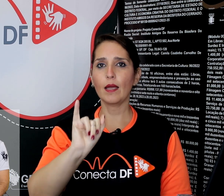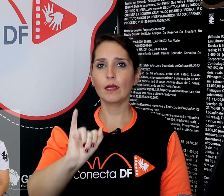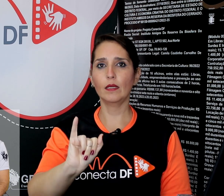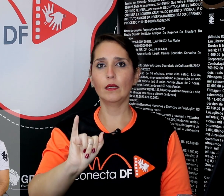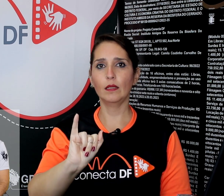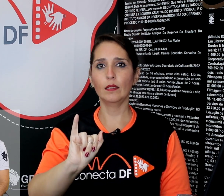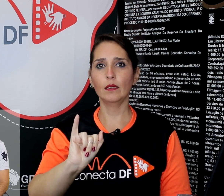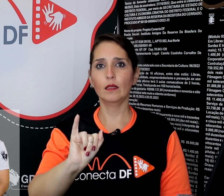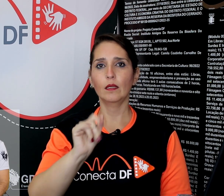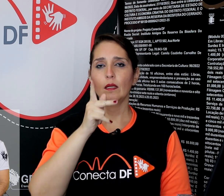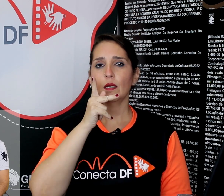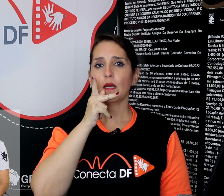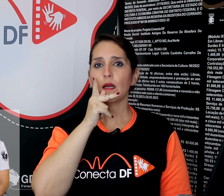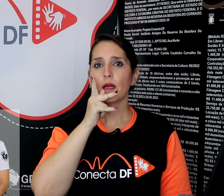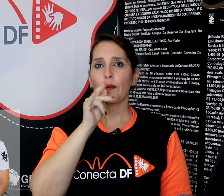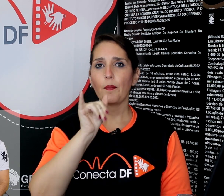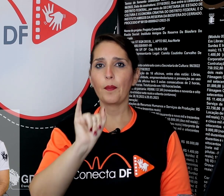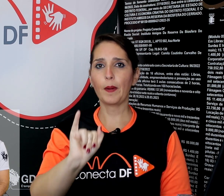P-A-I,